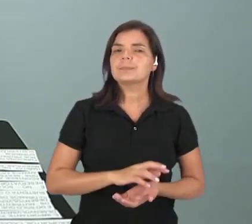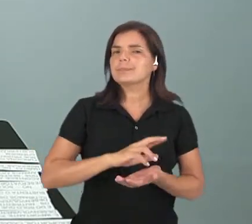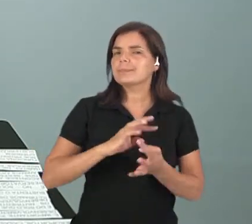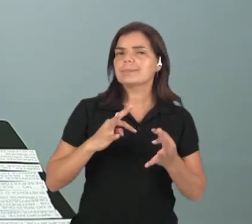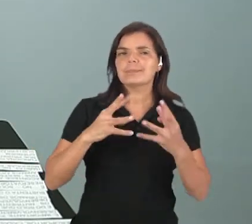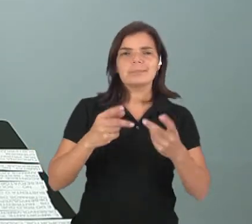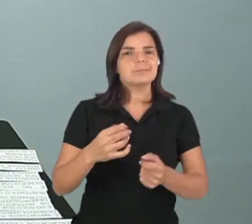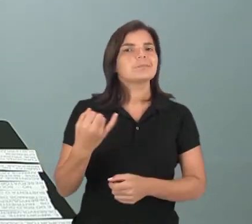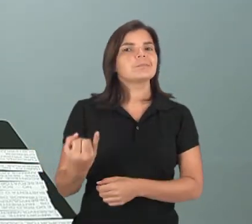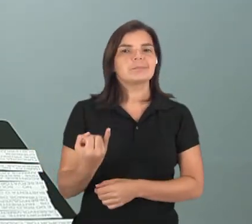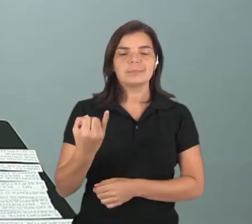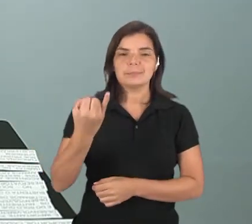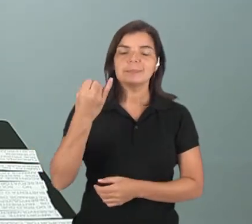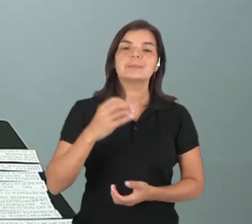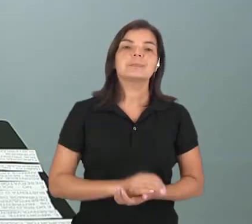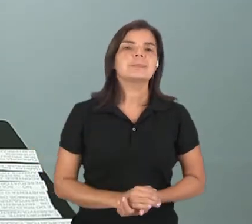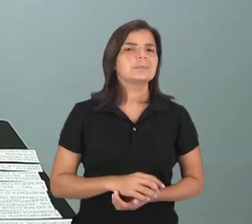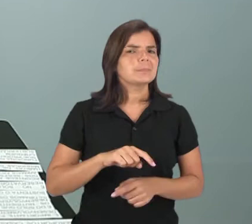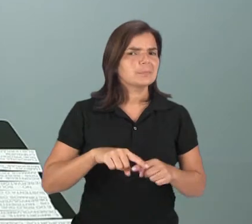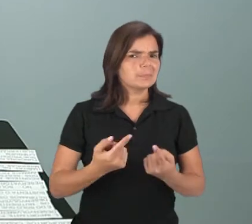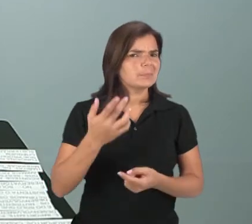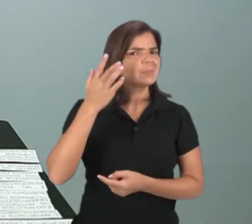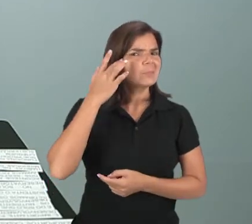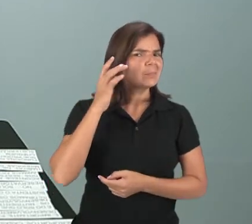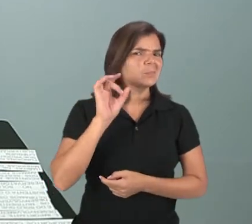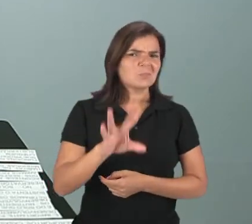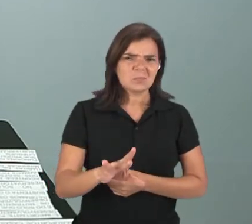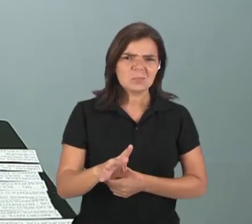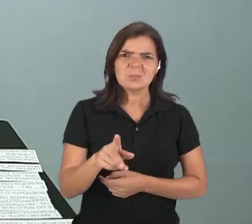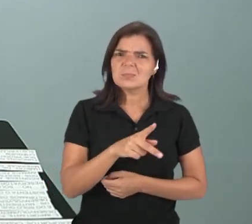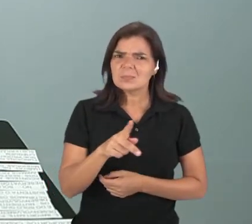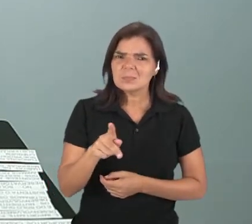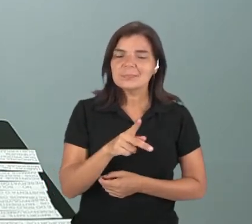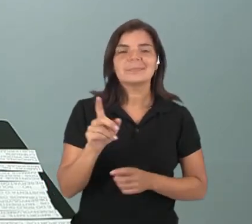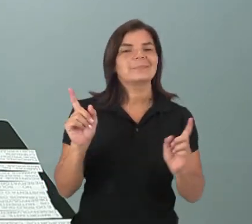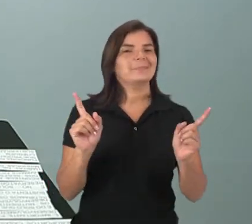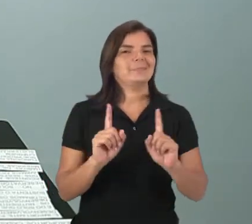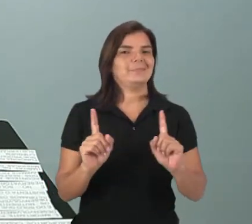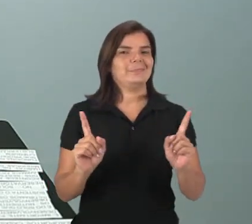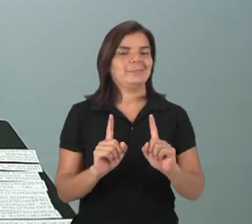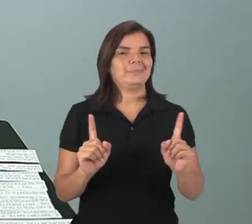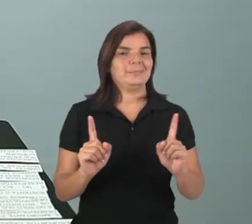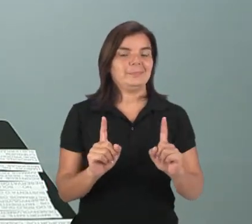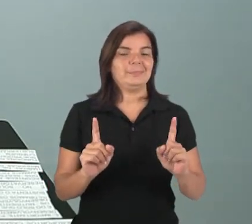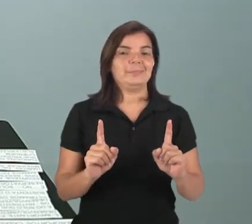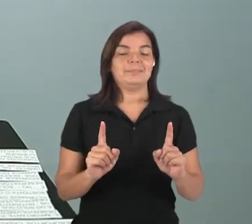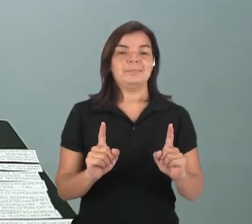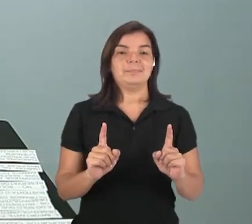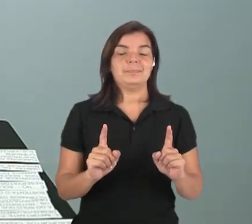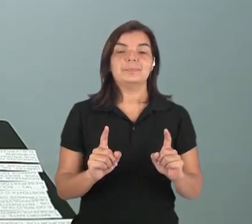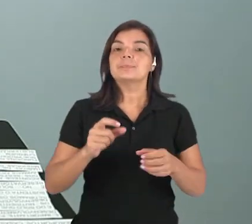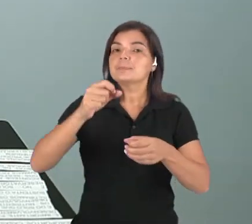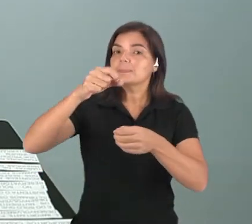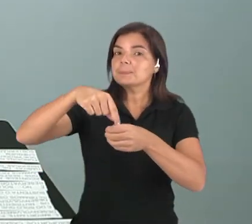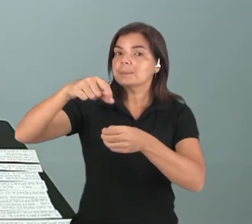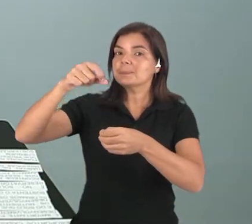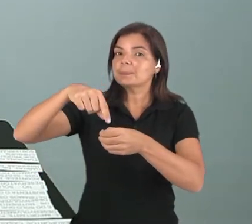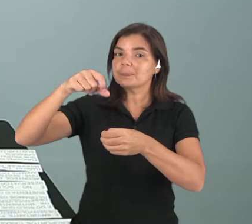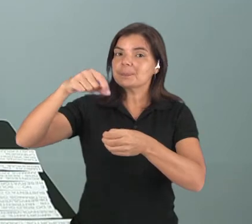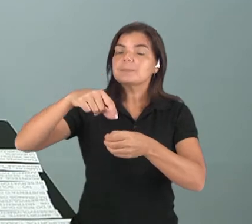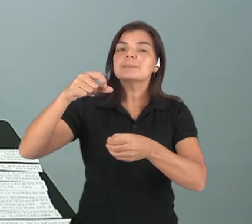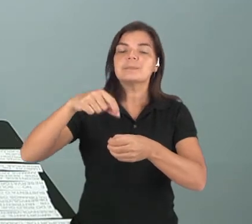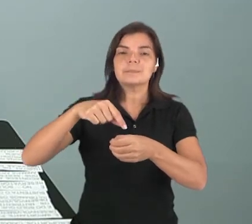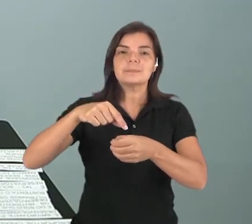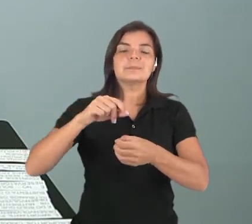toda essa importância. Mas será que é só isso, professora? Não. Para